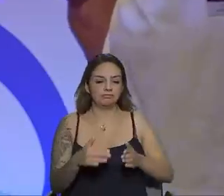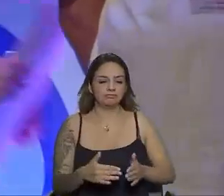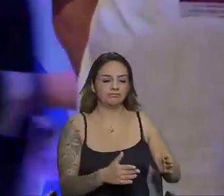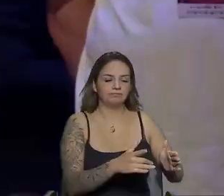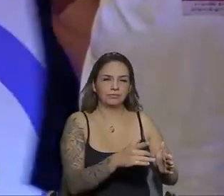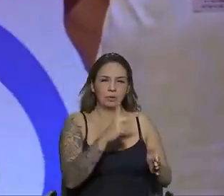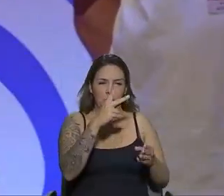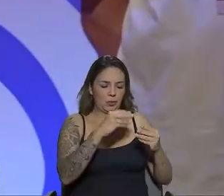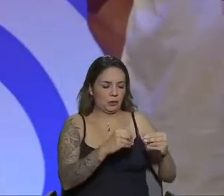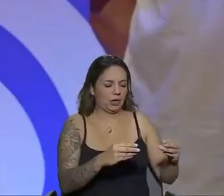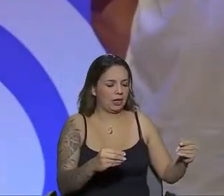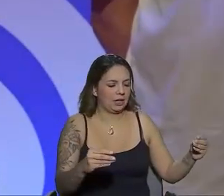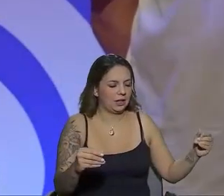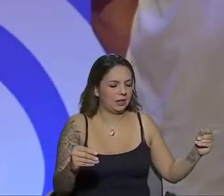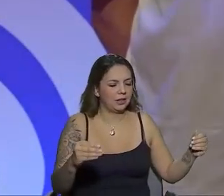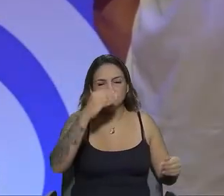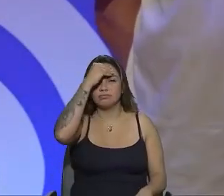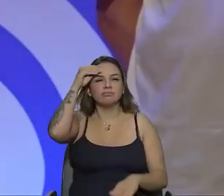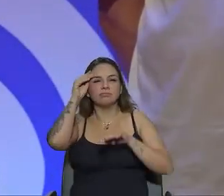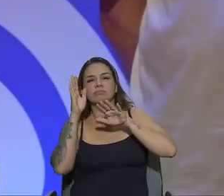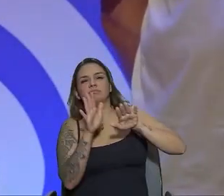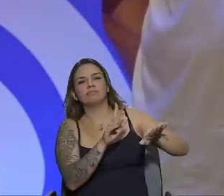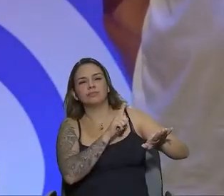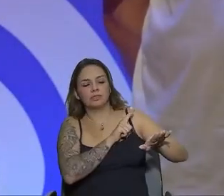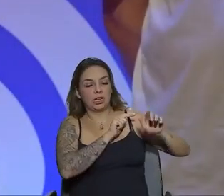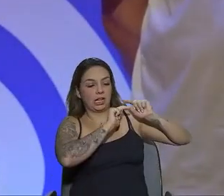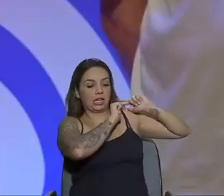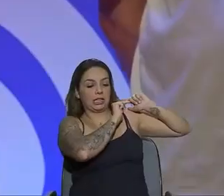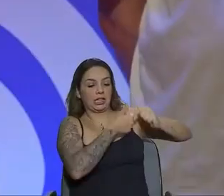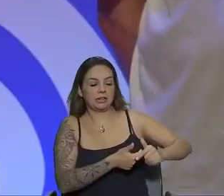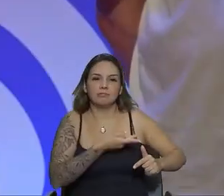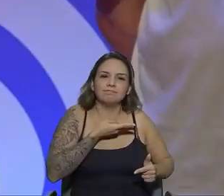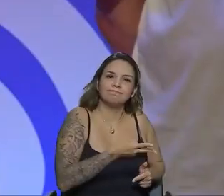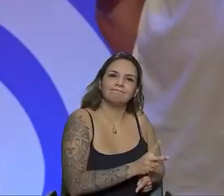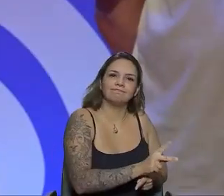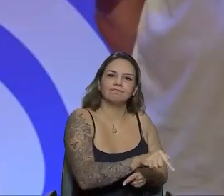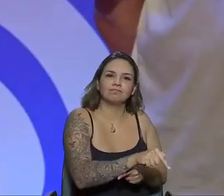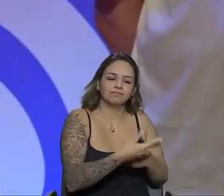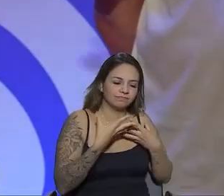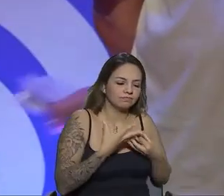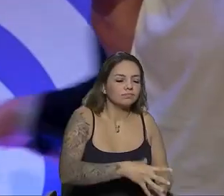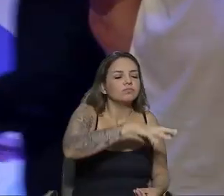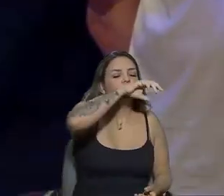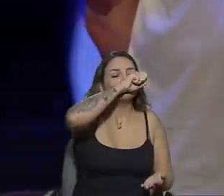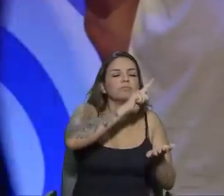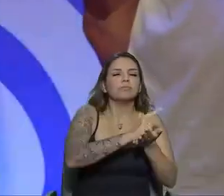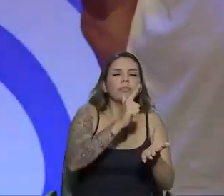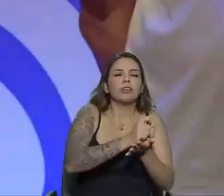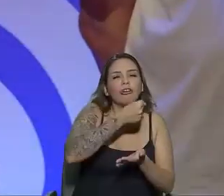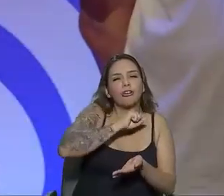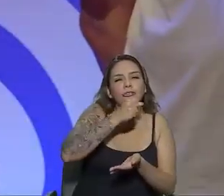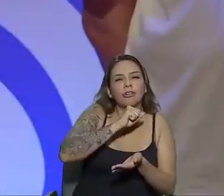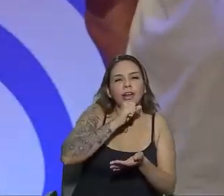trilha empoeirada, quase esquecida, onde havia tradição e persistência, cheiro de papel